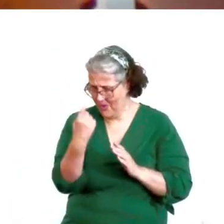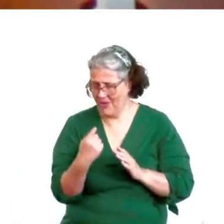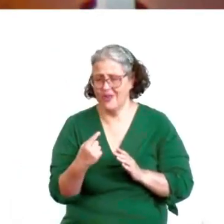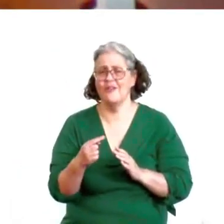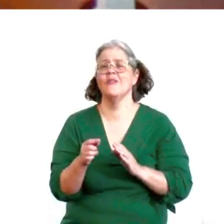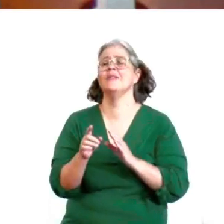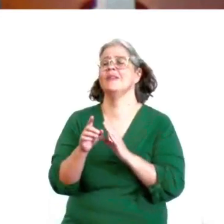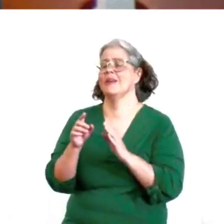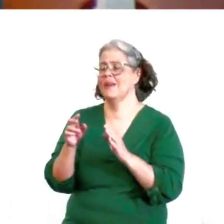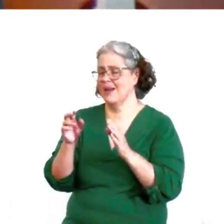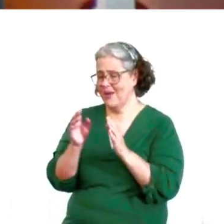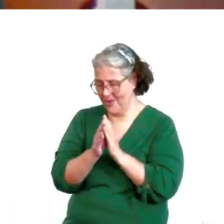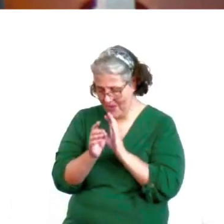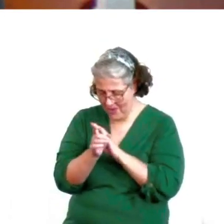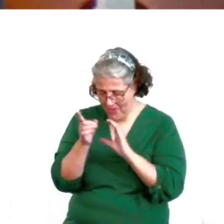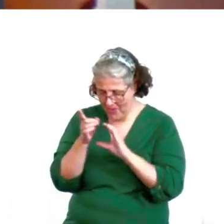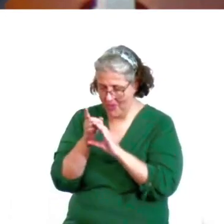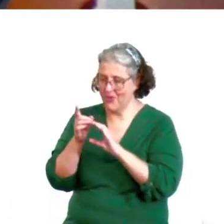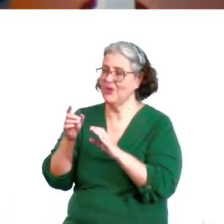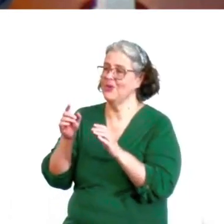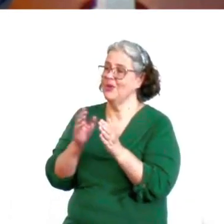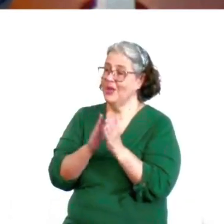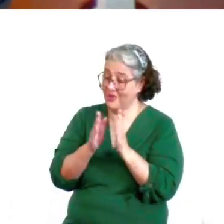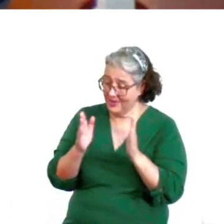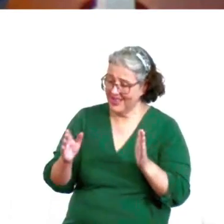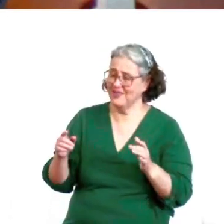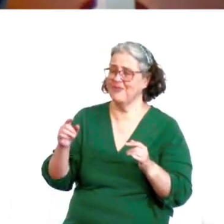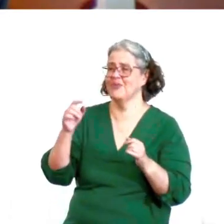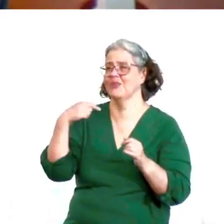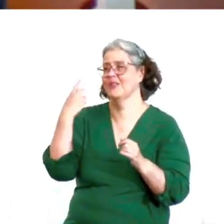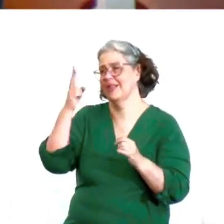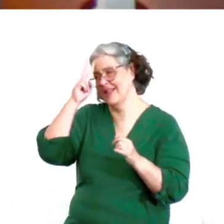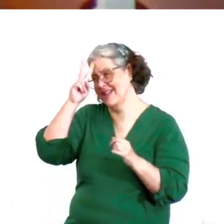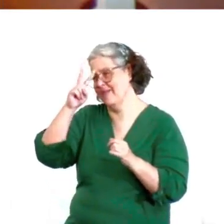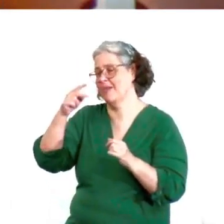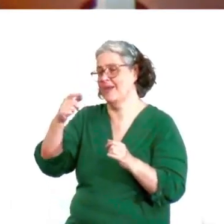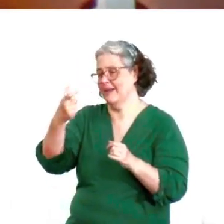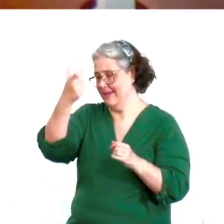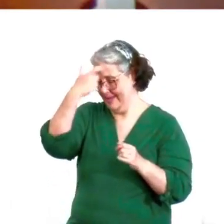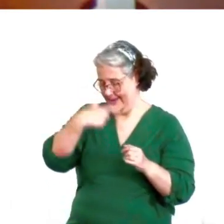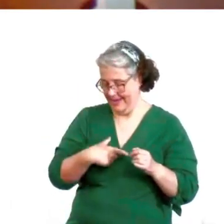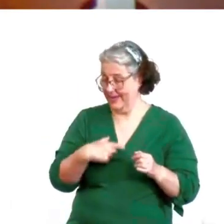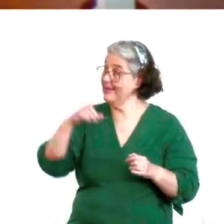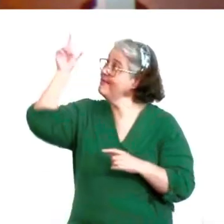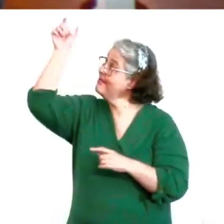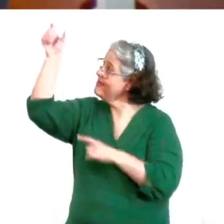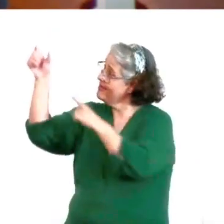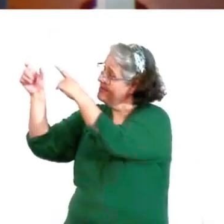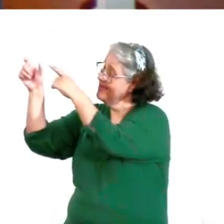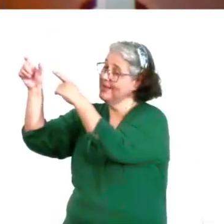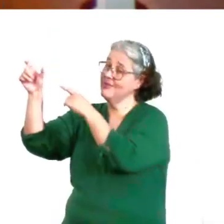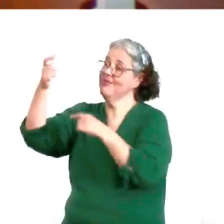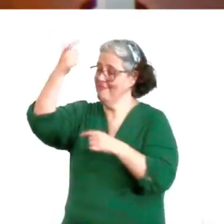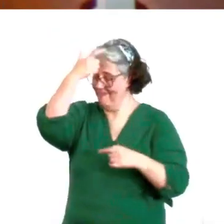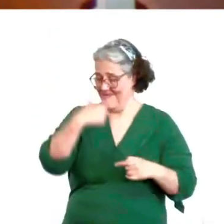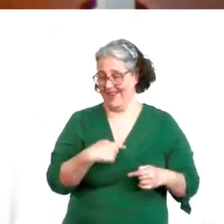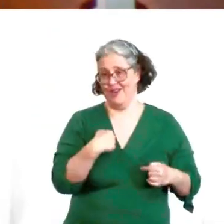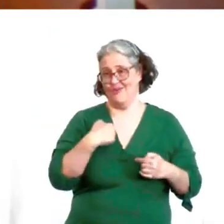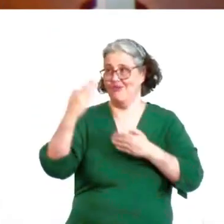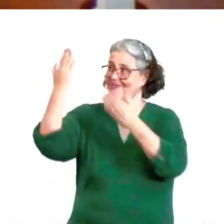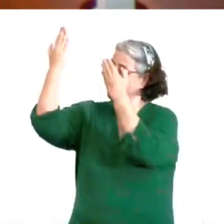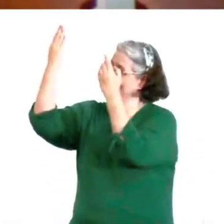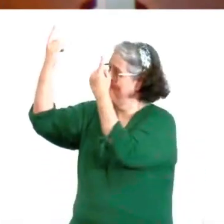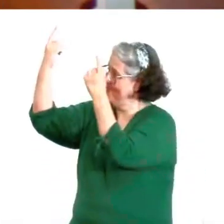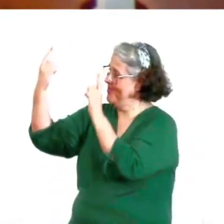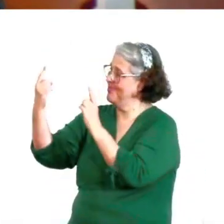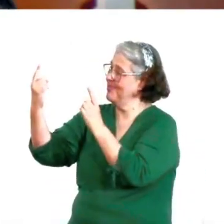lembrado de quem Deus é e quem eu sou diante dEle. Estar